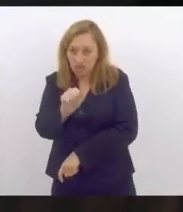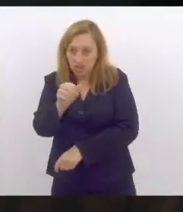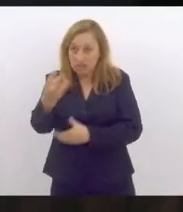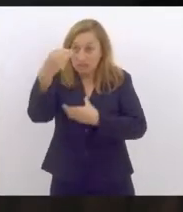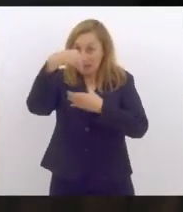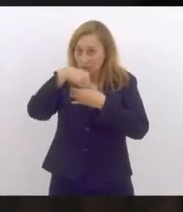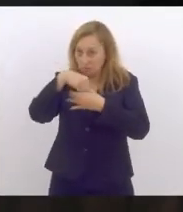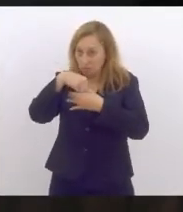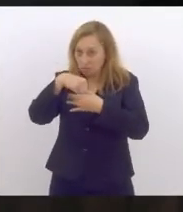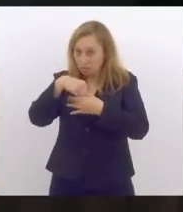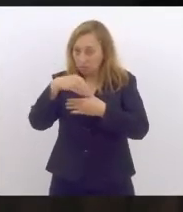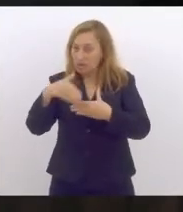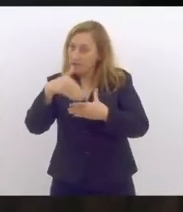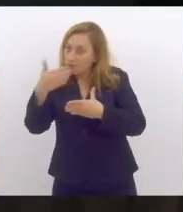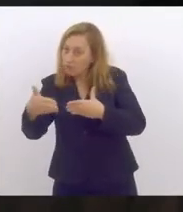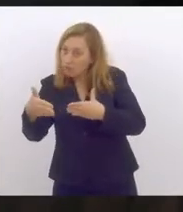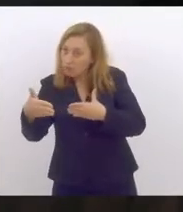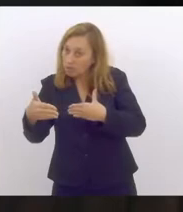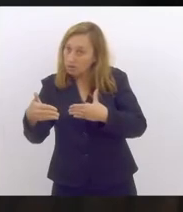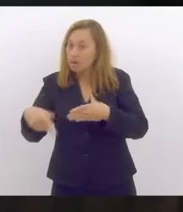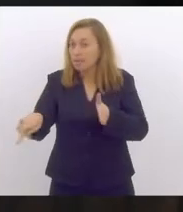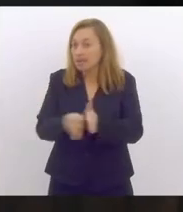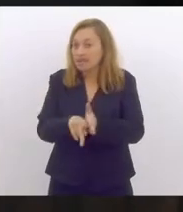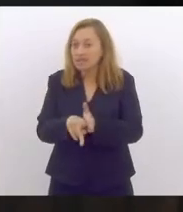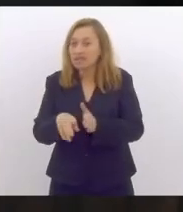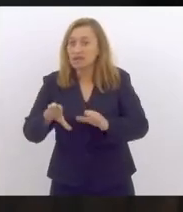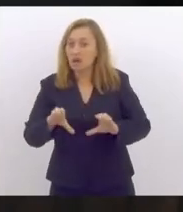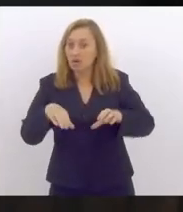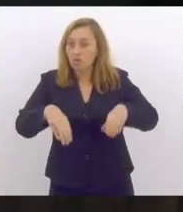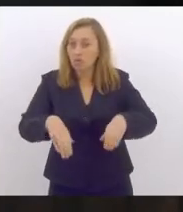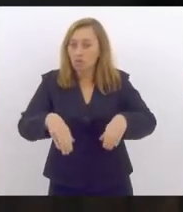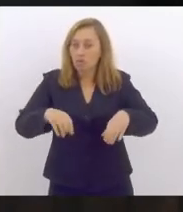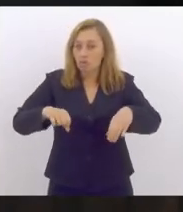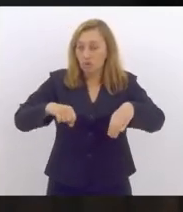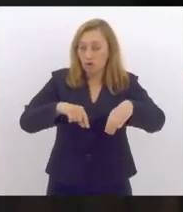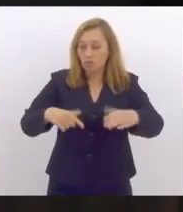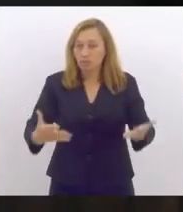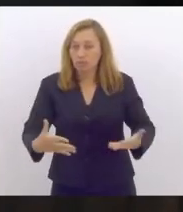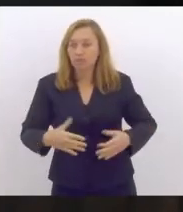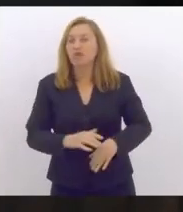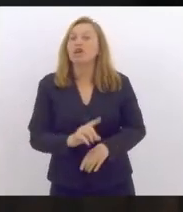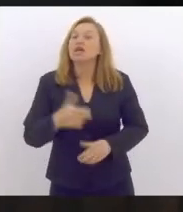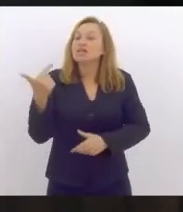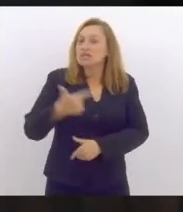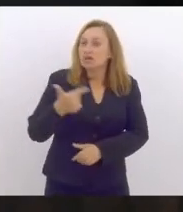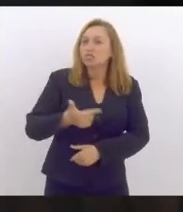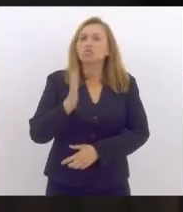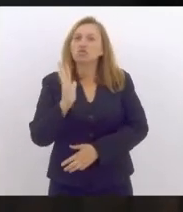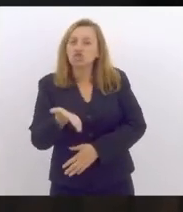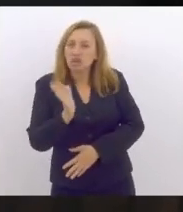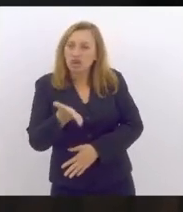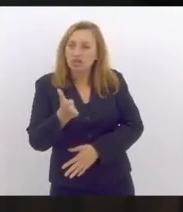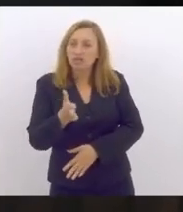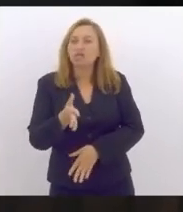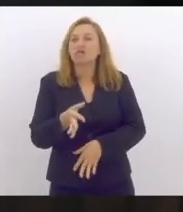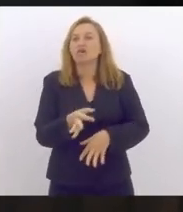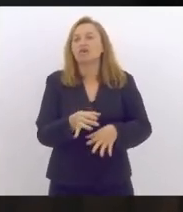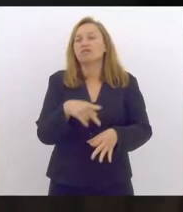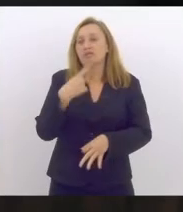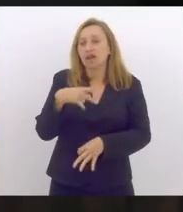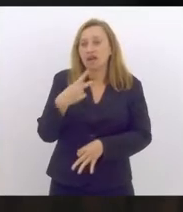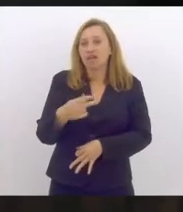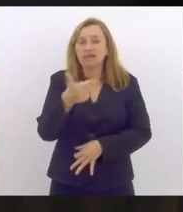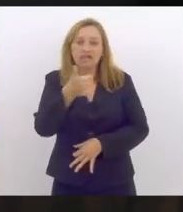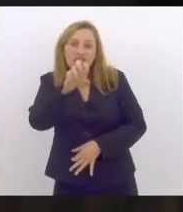externa, que a interna é a do campo. Segundo, nós já havíamos feito, há 15 dias